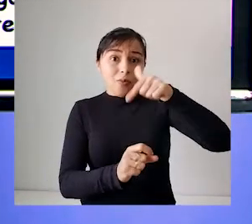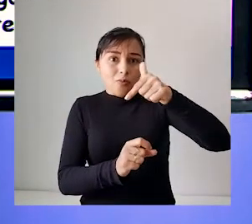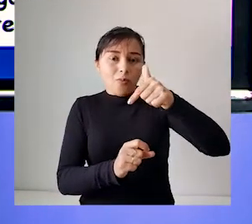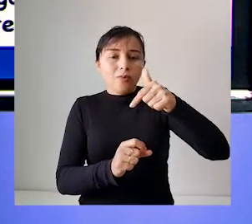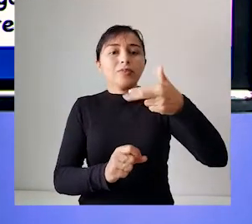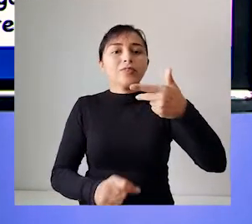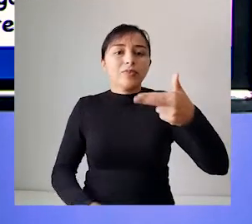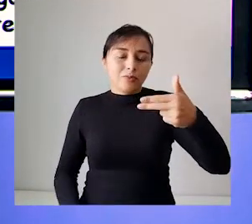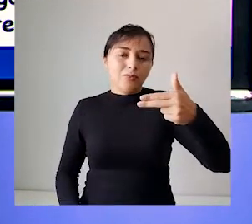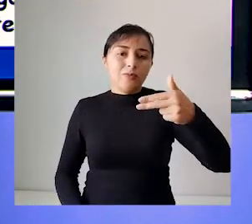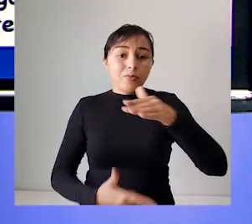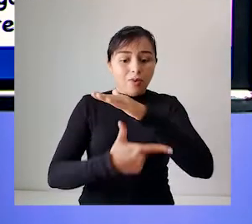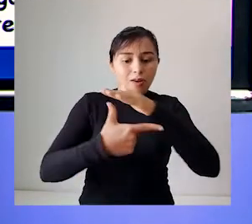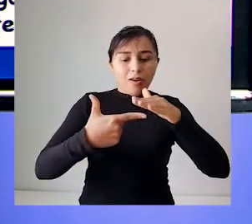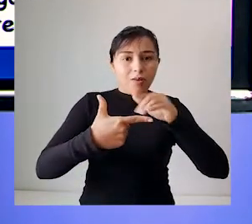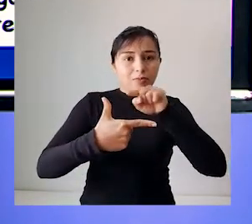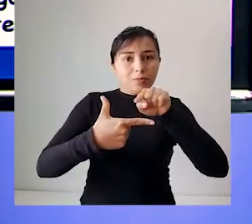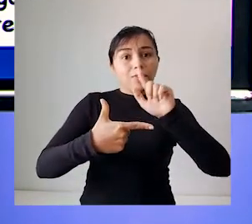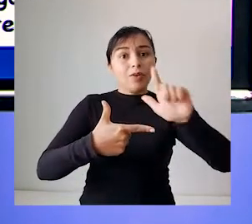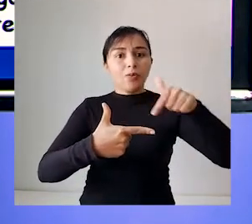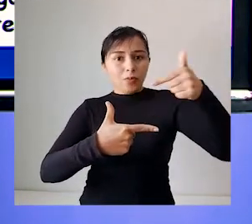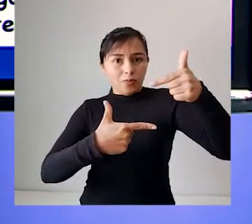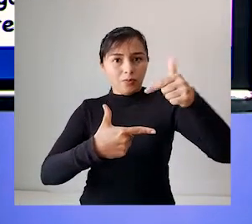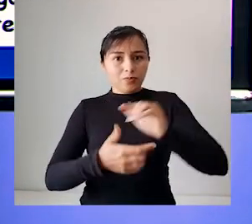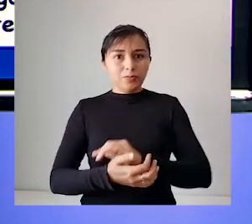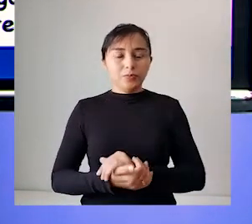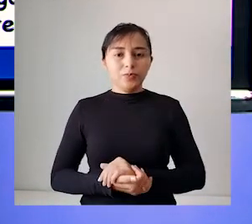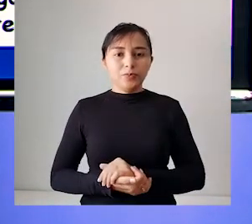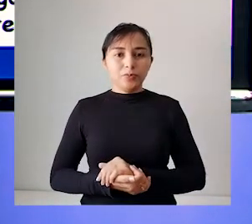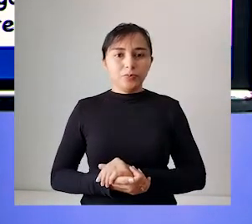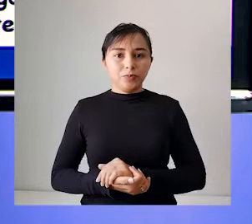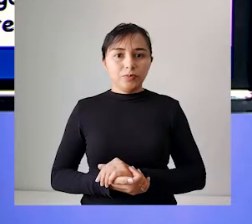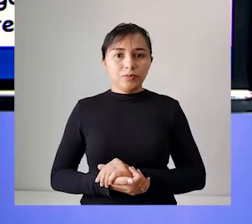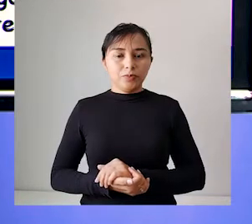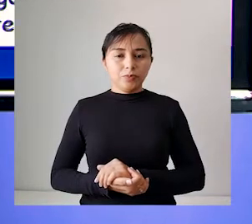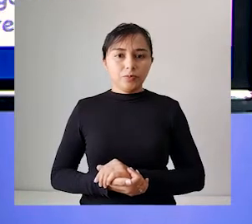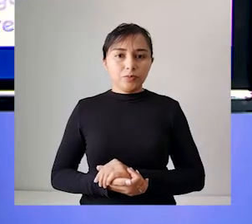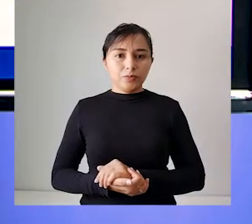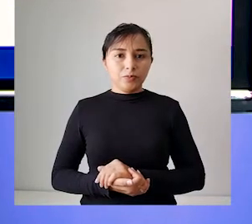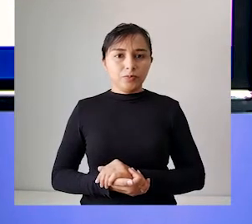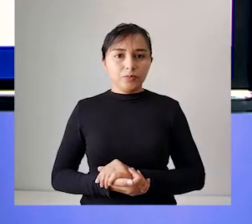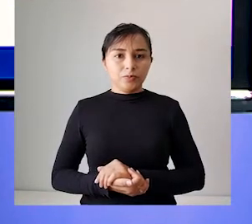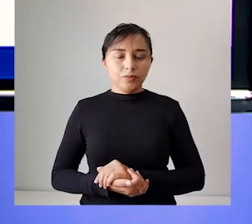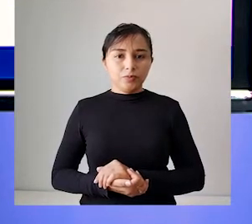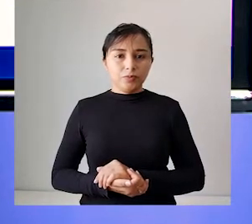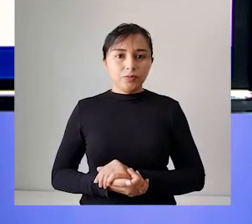da hipotenusa. Ok, pessoal?